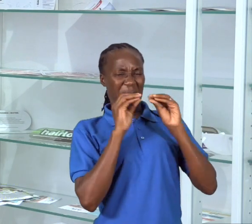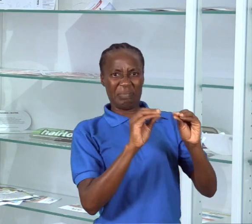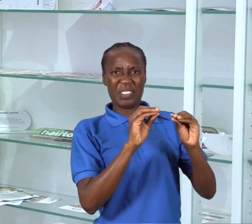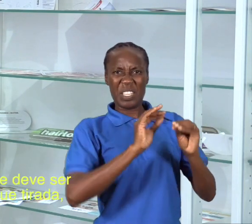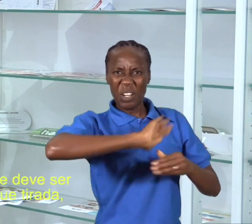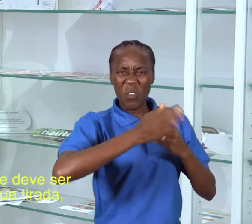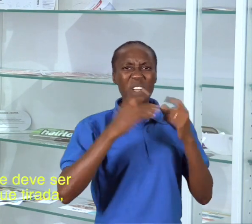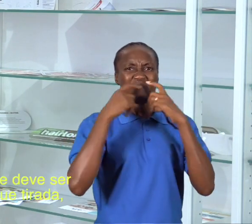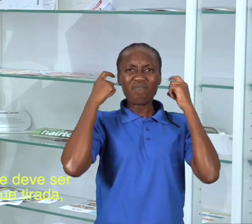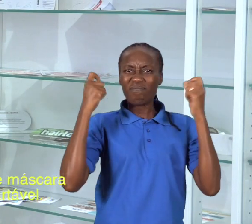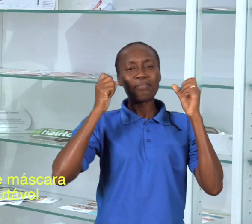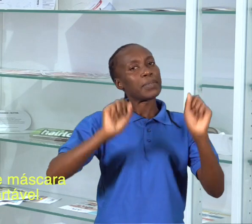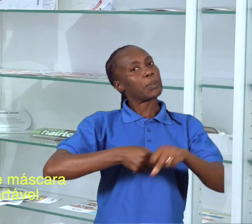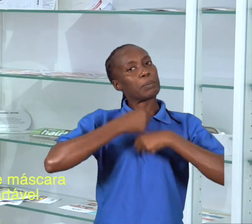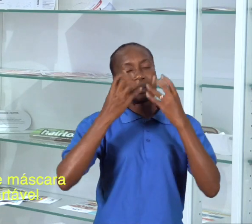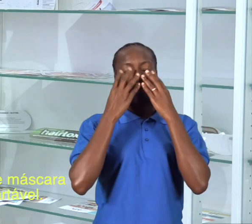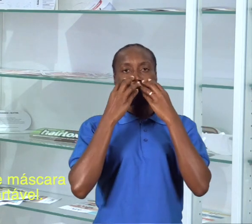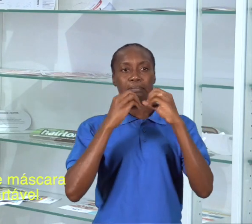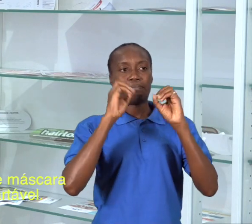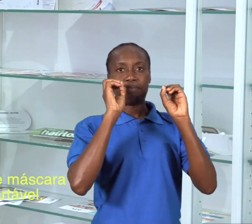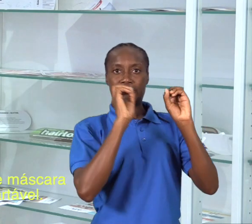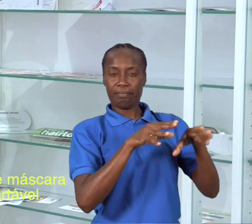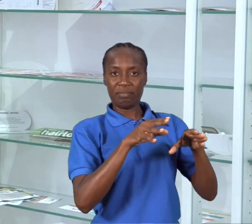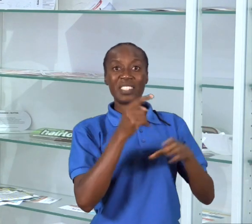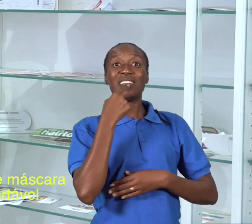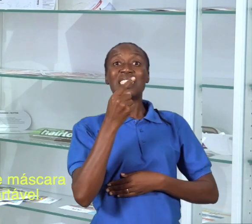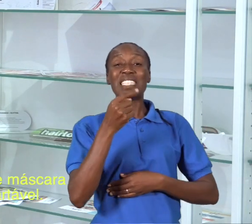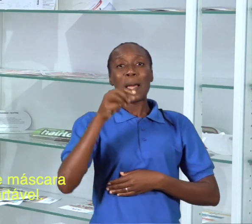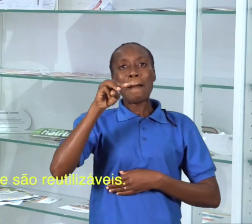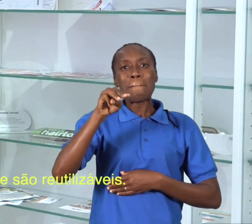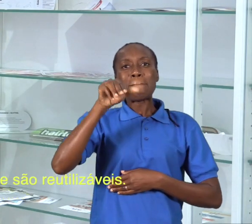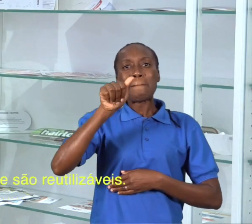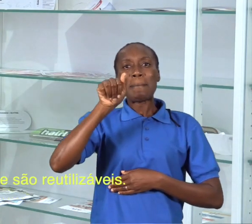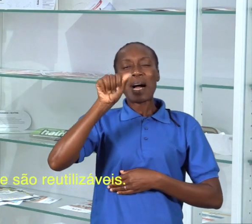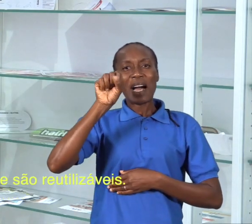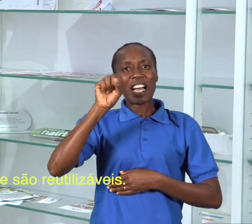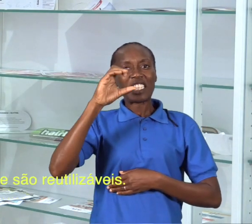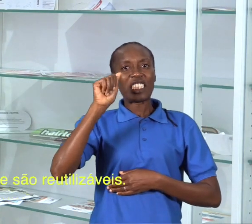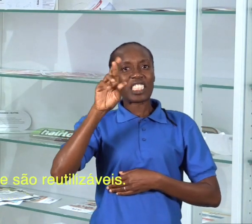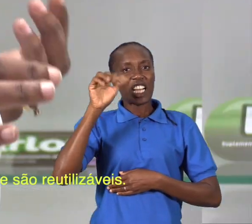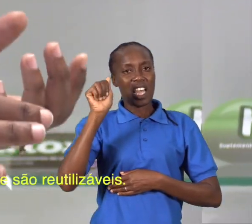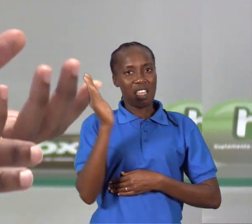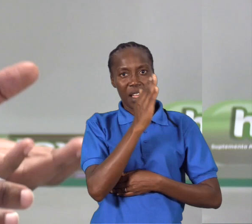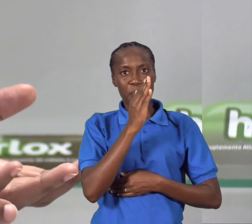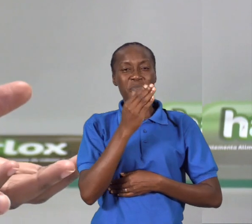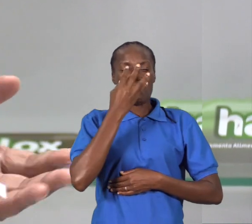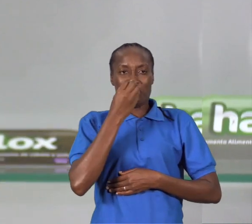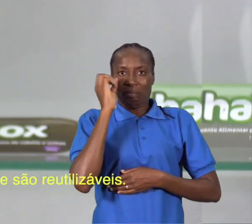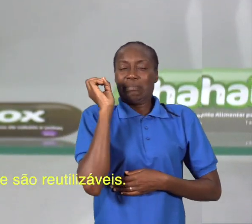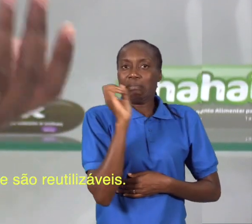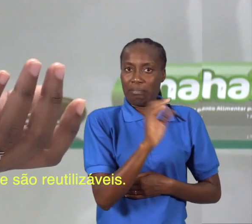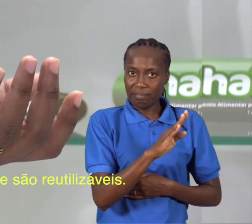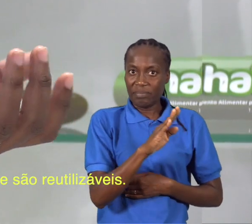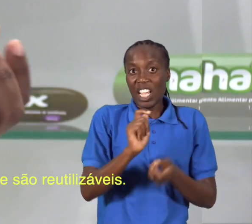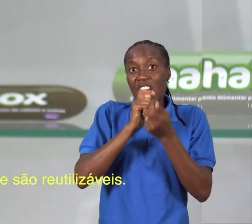descartada. Por isso que se chama máscara cirúrgica descartável. O contrário é das máscaras de pano,